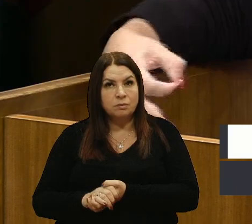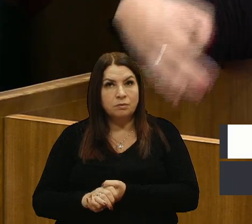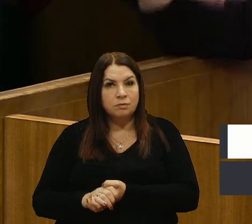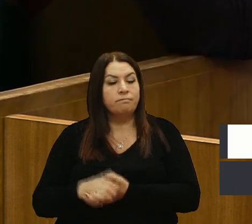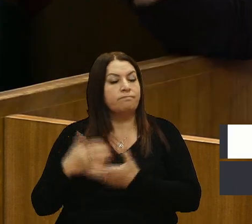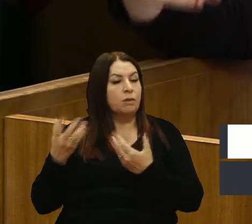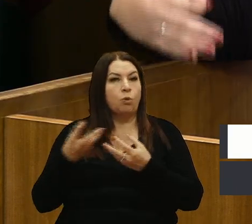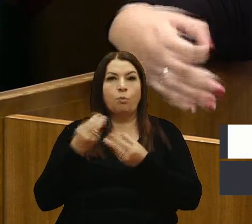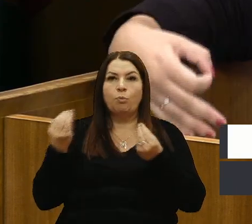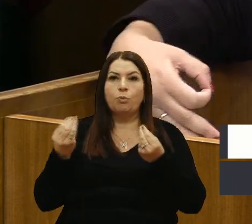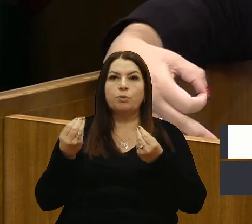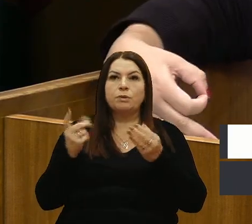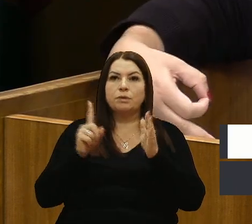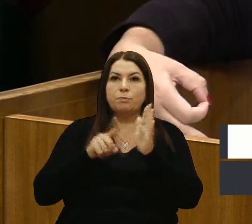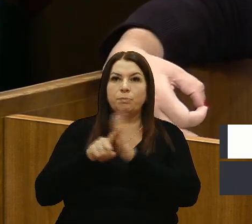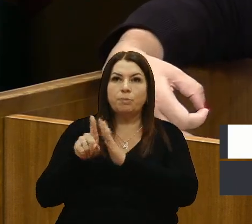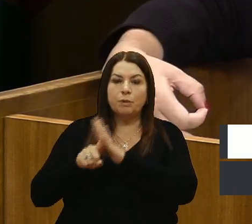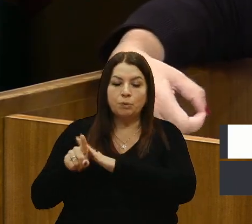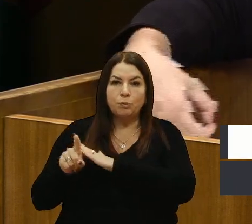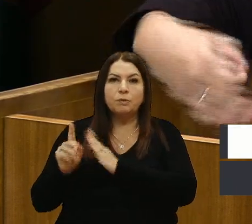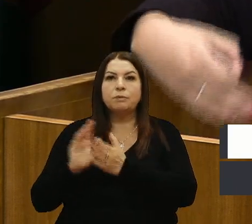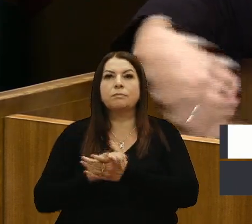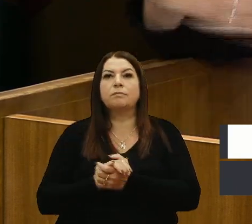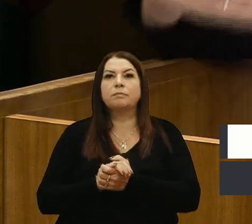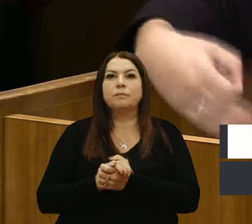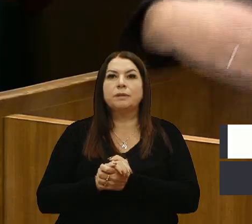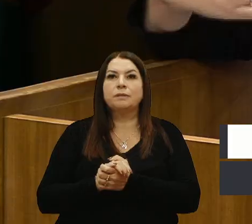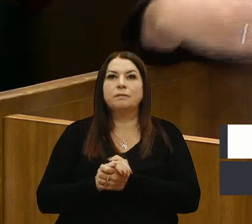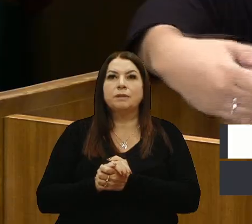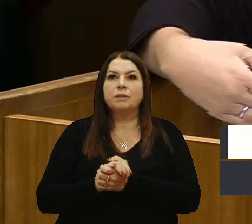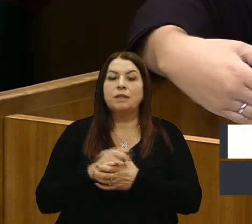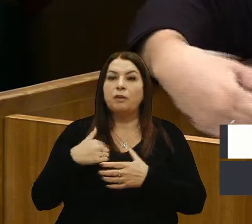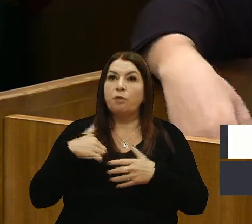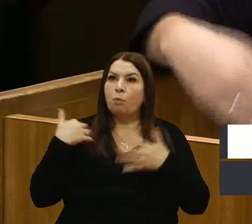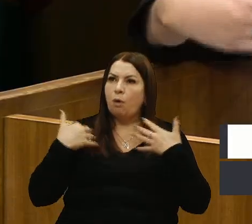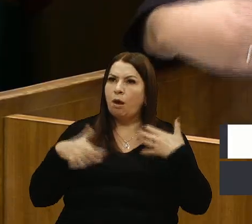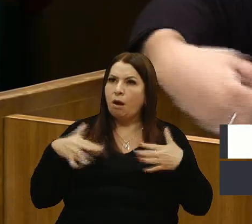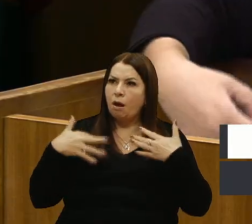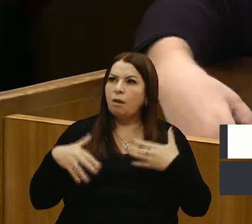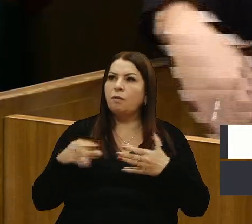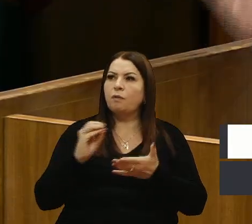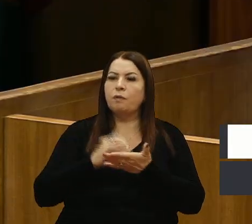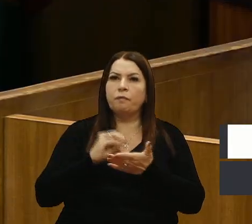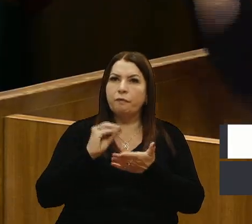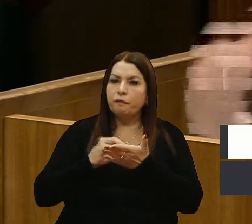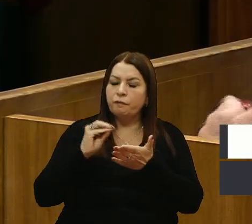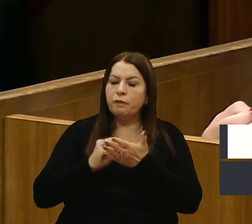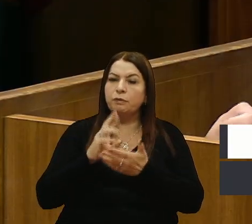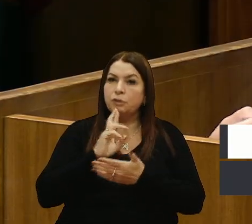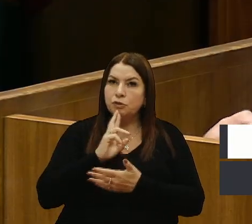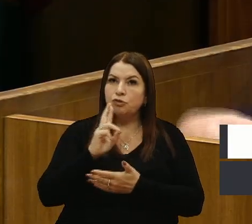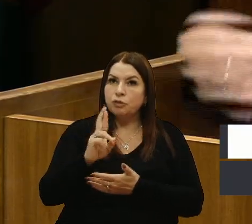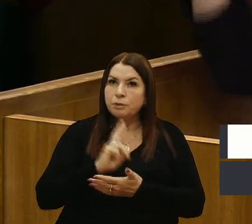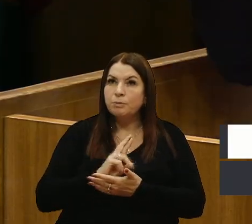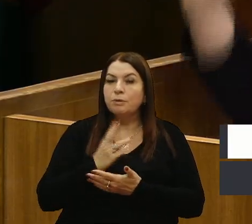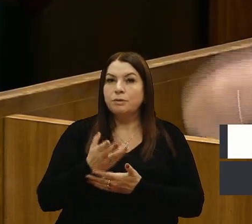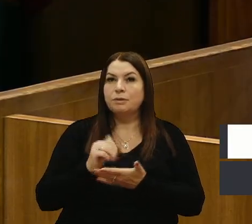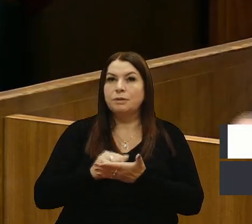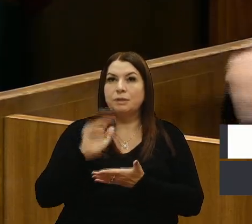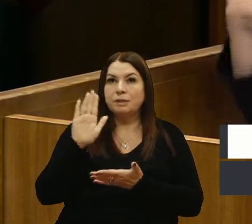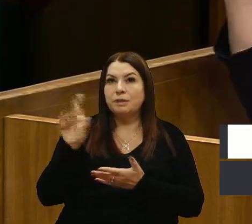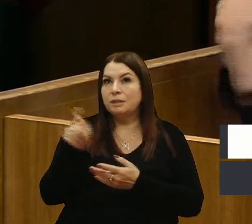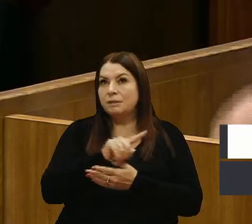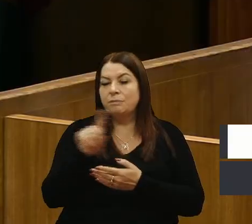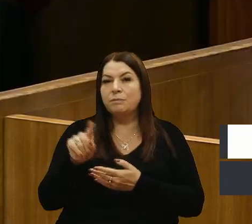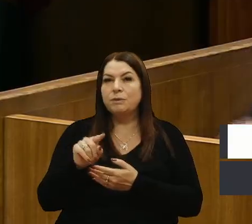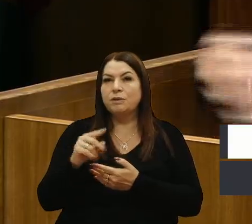São muitas as perguntas. E eu fico apavorada com a falta de respostas, a falta